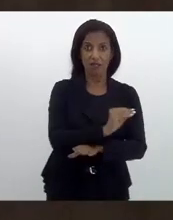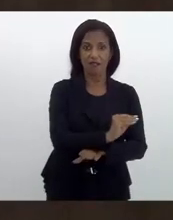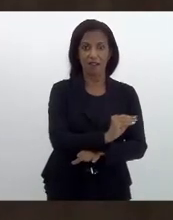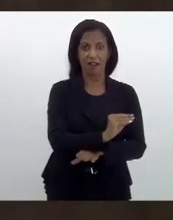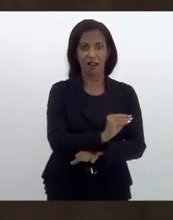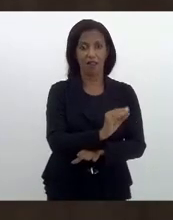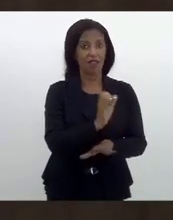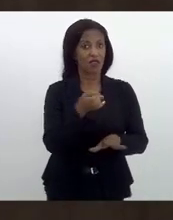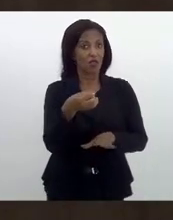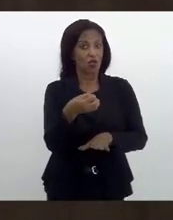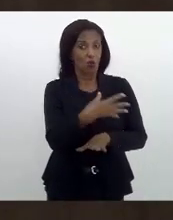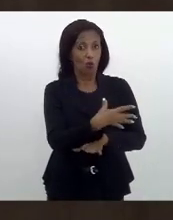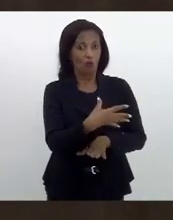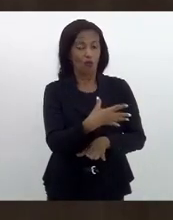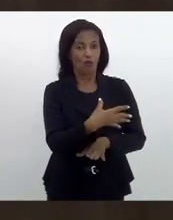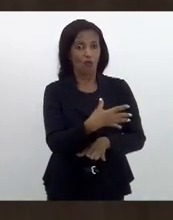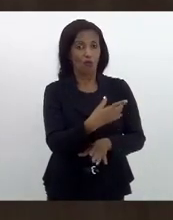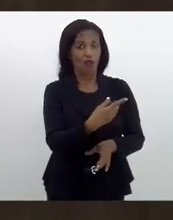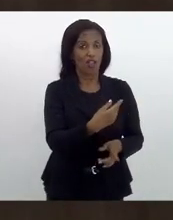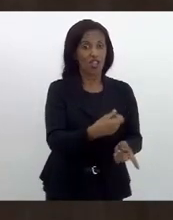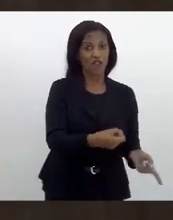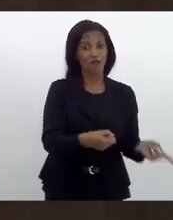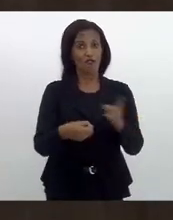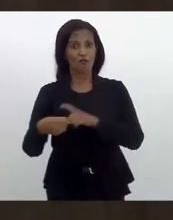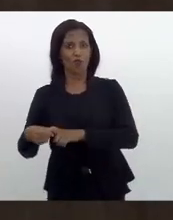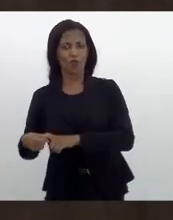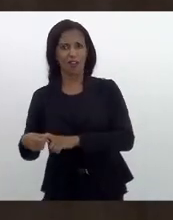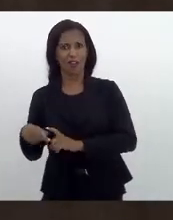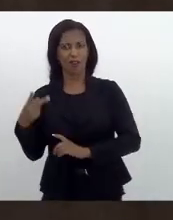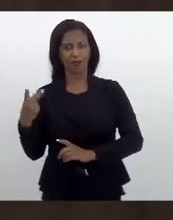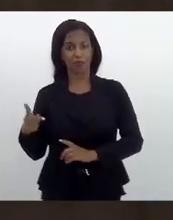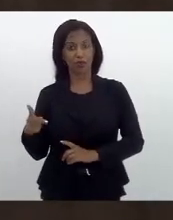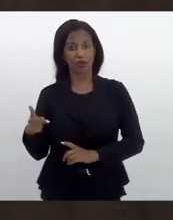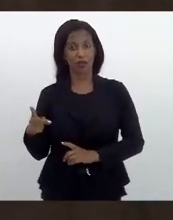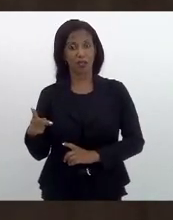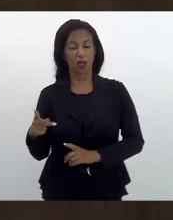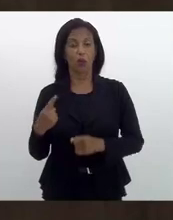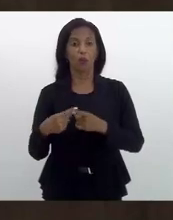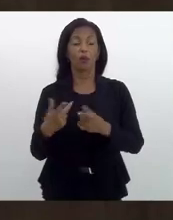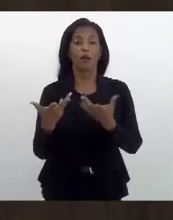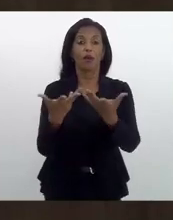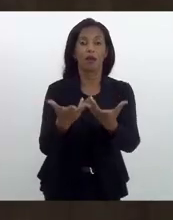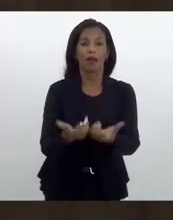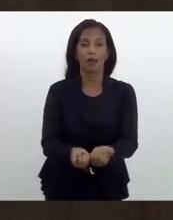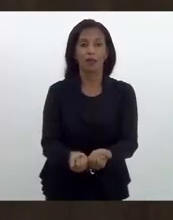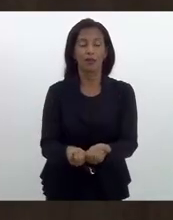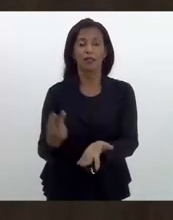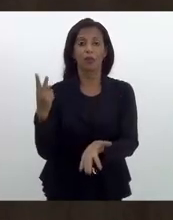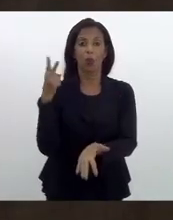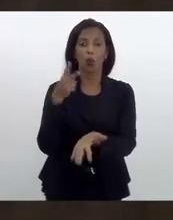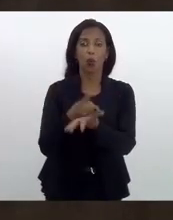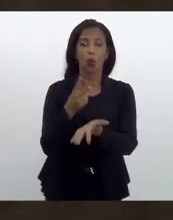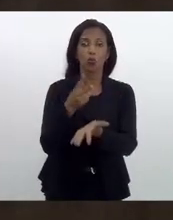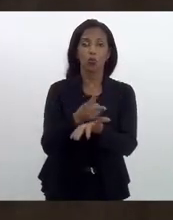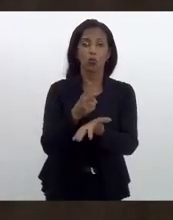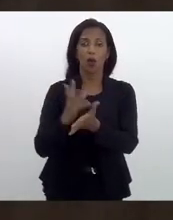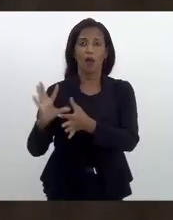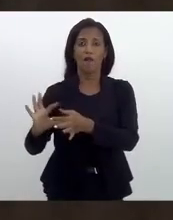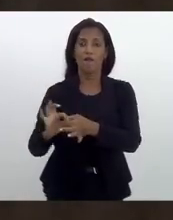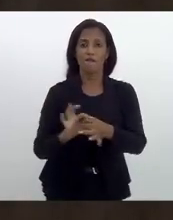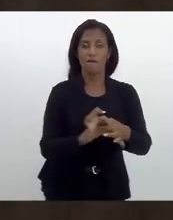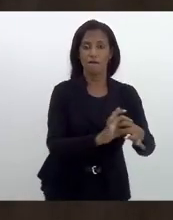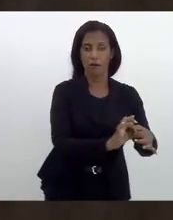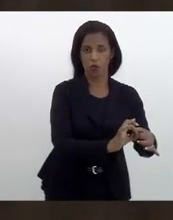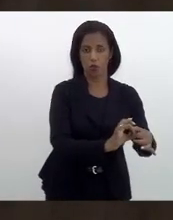não ficar no novo cargo e voltar para o seu cargo anterior, porque é considerada uma continuidade de vínculo. Até a